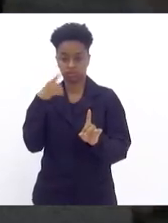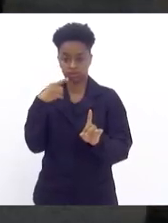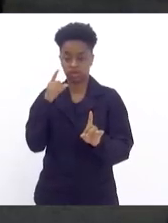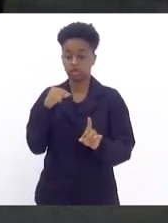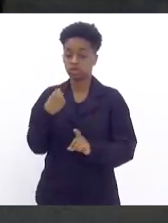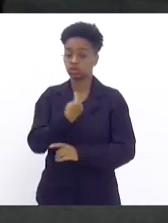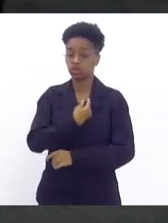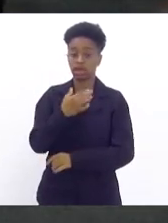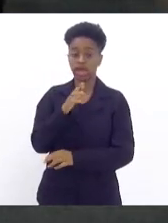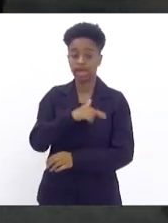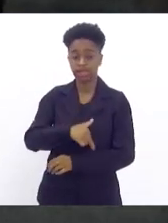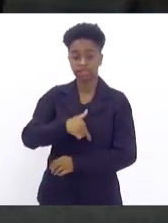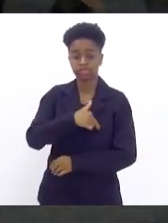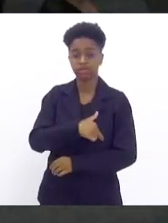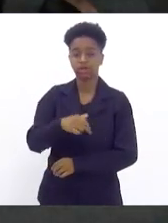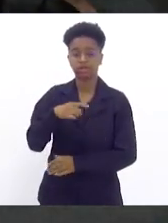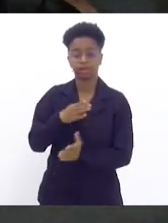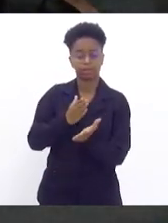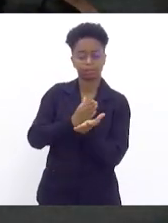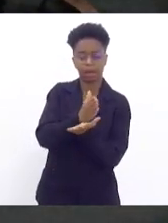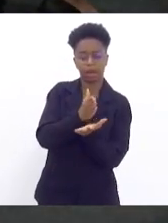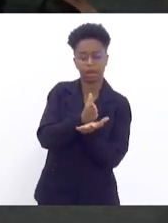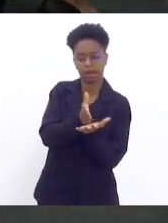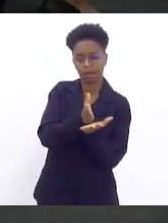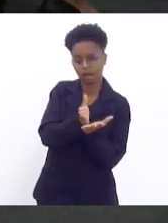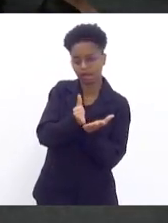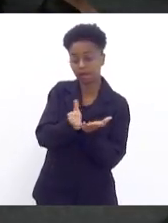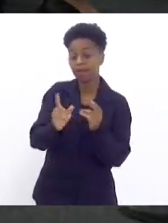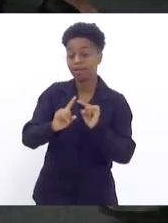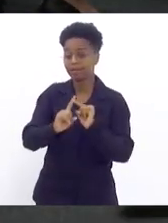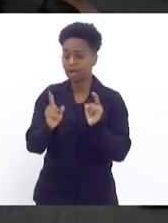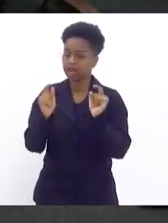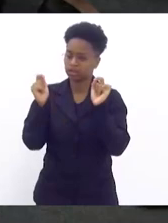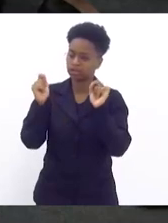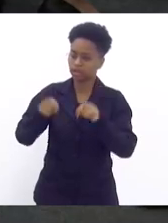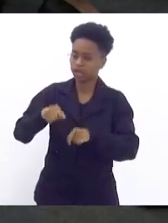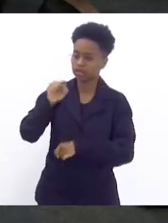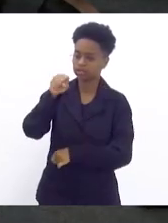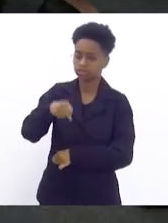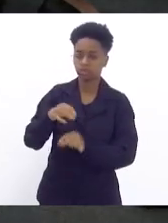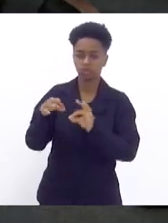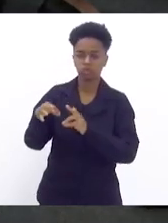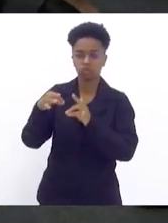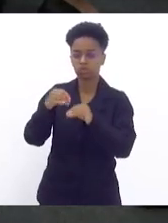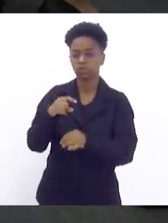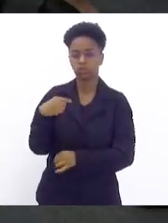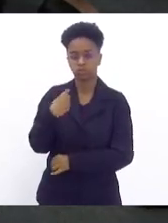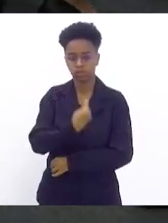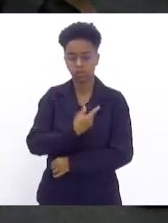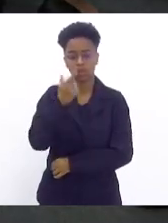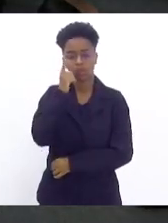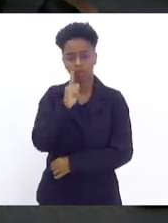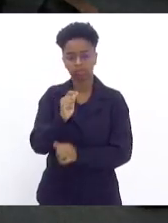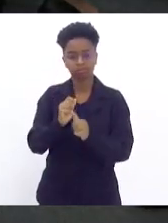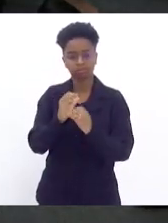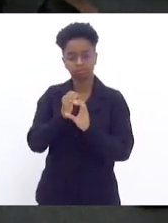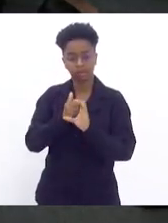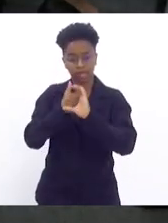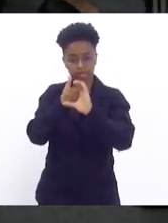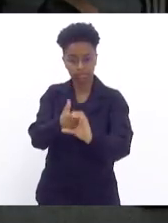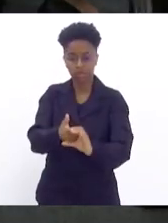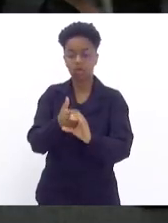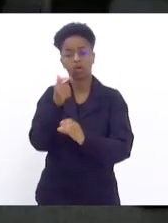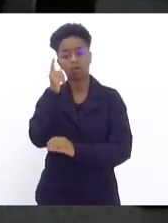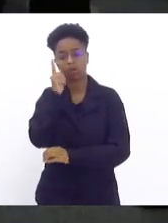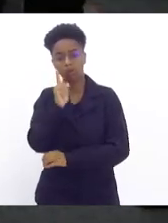religião tem muitas Vertentes né Mas é possível que todos nós sermos cristãos temos